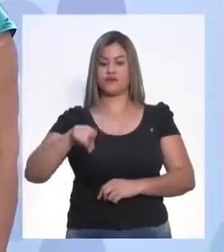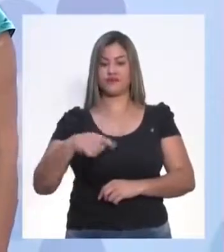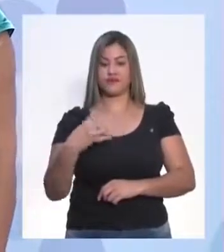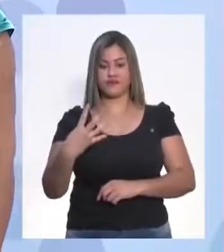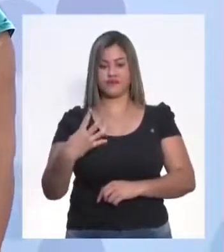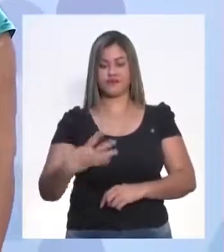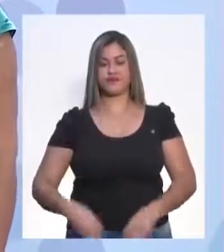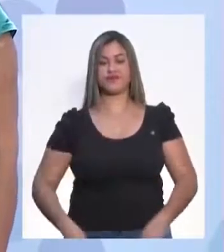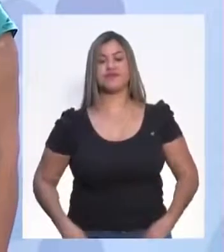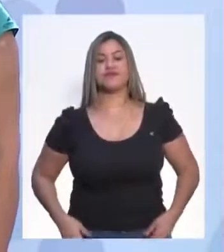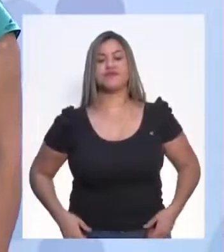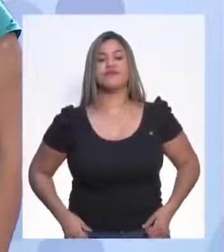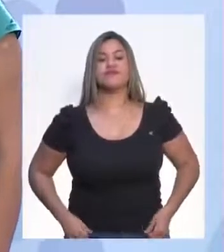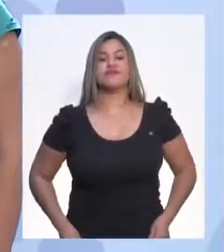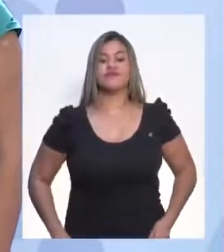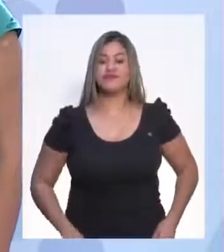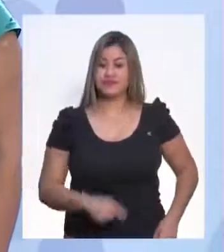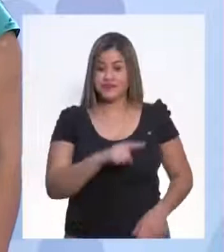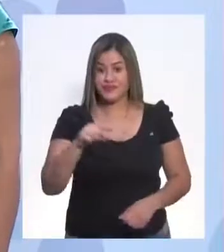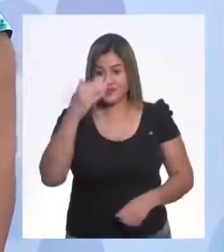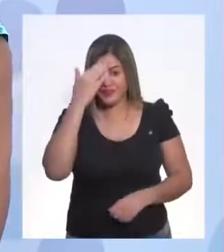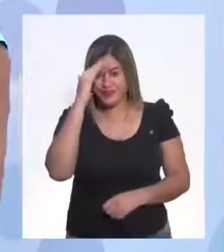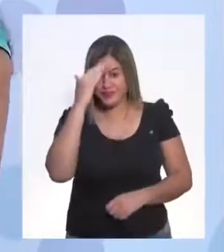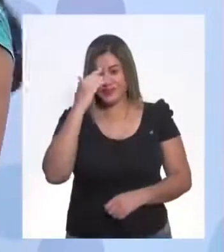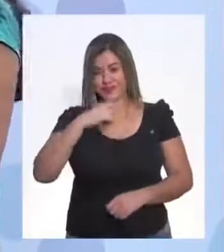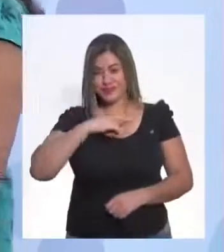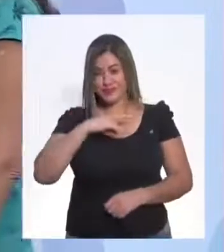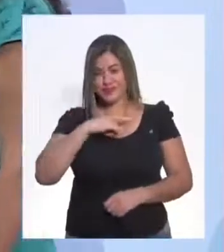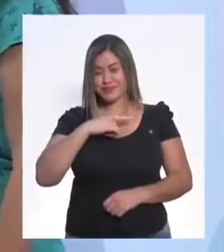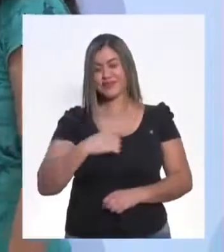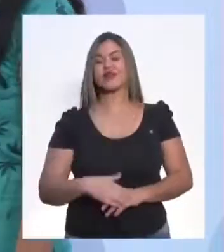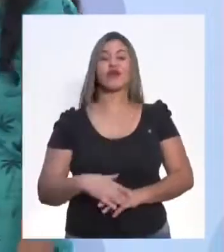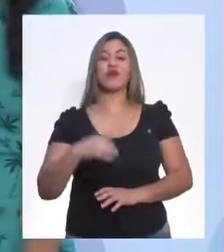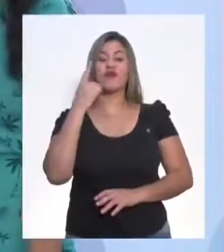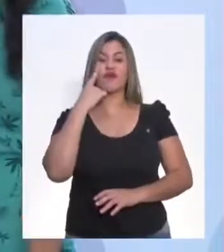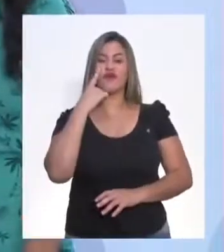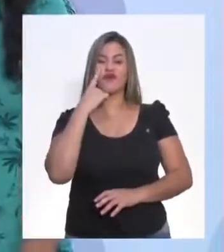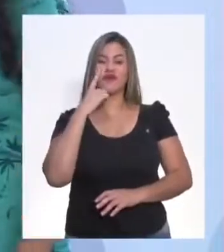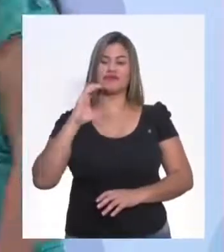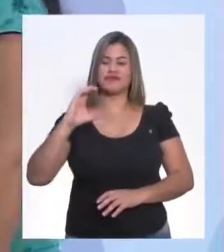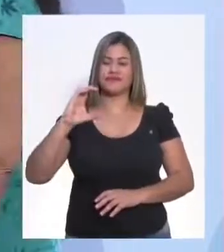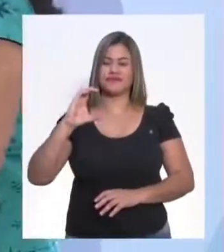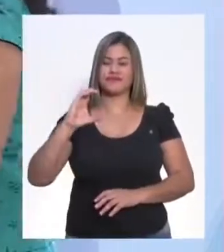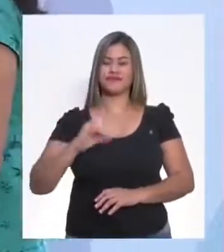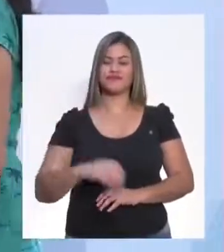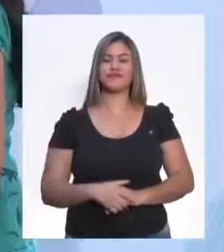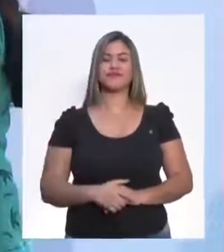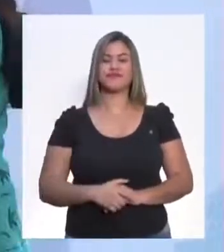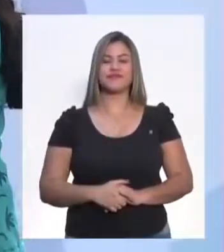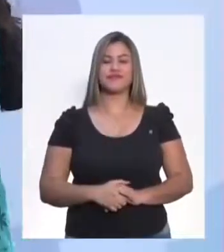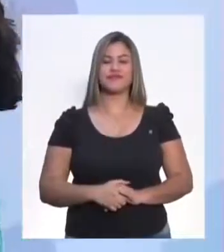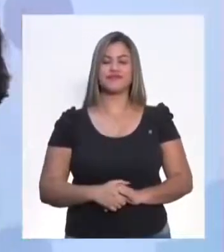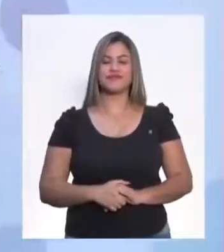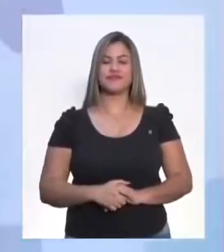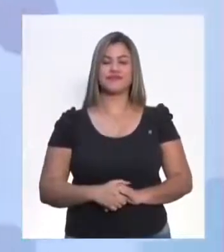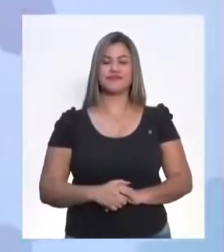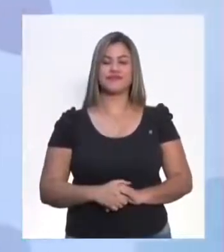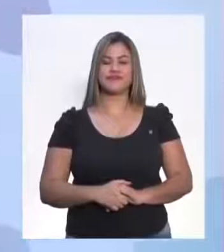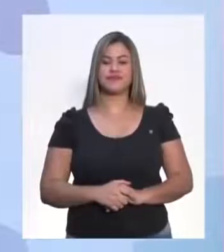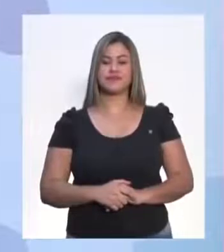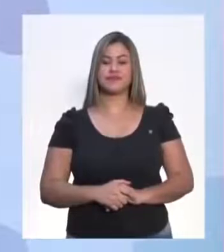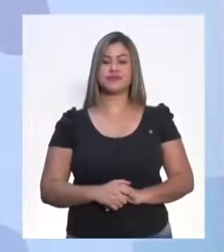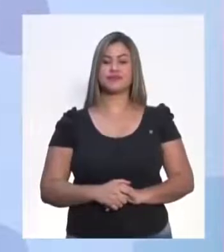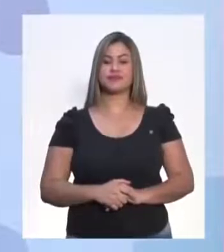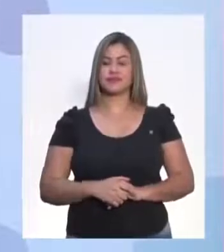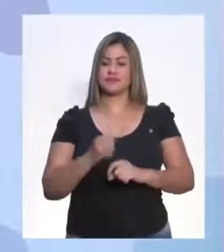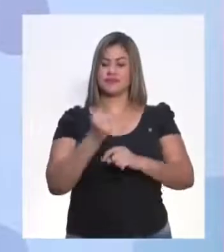décimos. E aí, tá entendendo melhor? Vamos então para a letra C? Muito bem. Letra C, vamos na